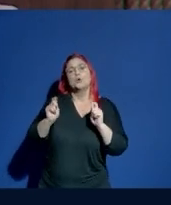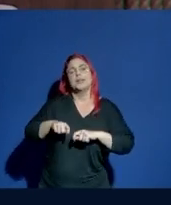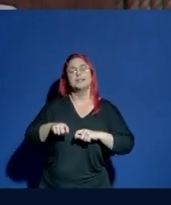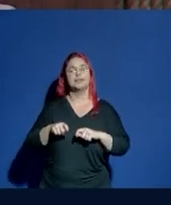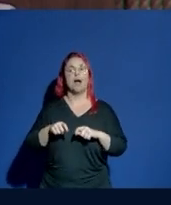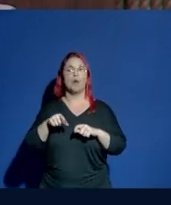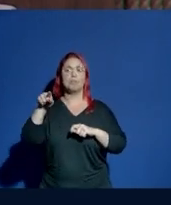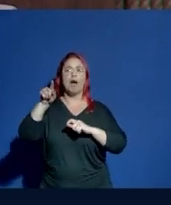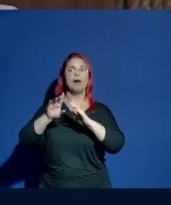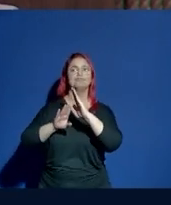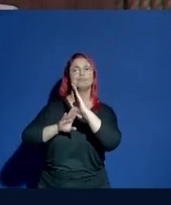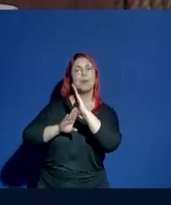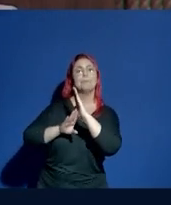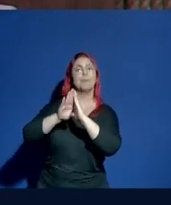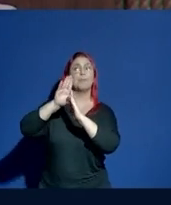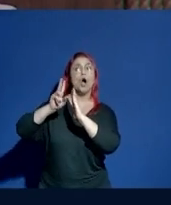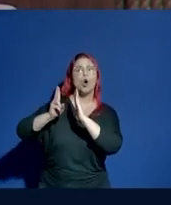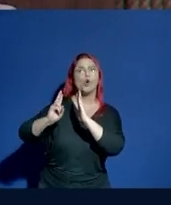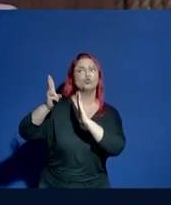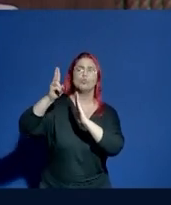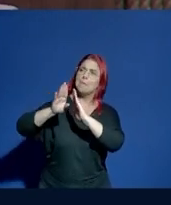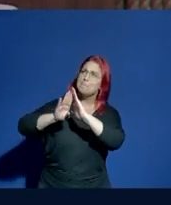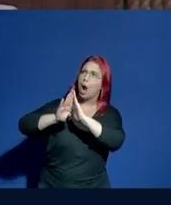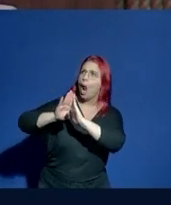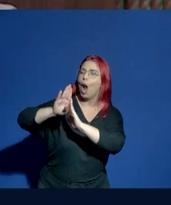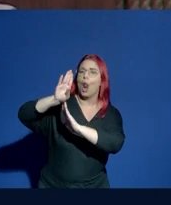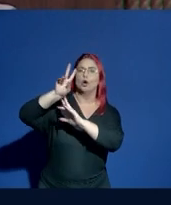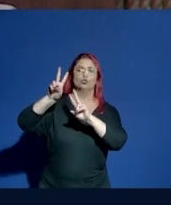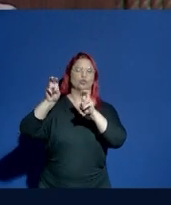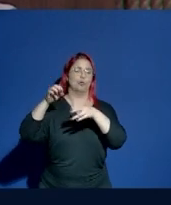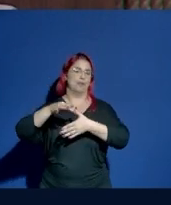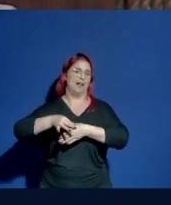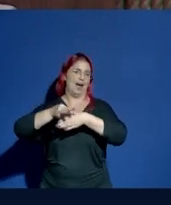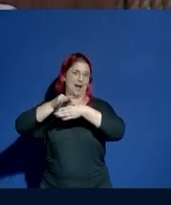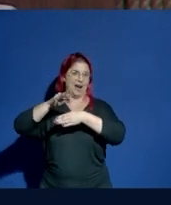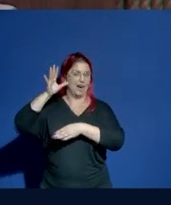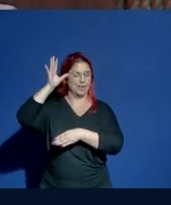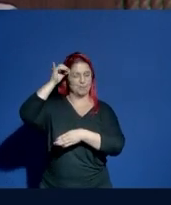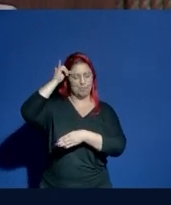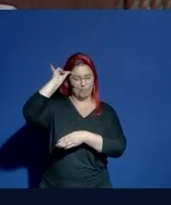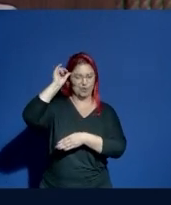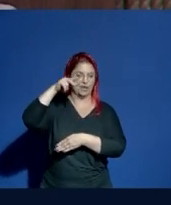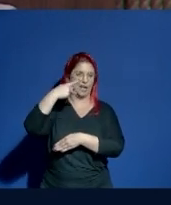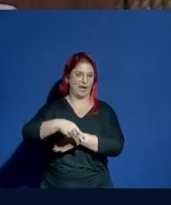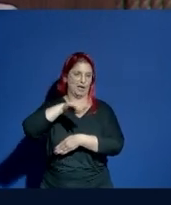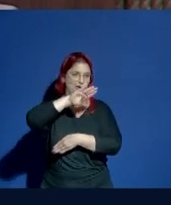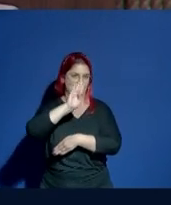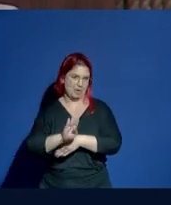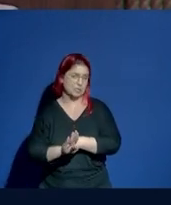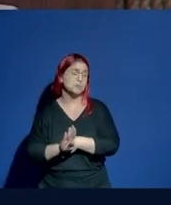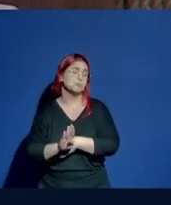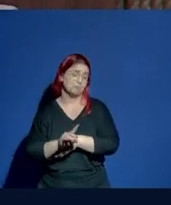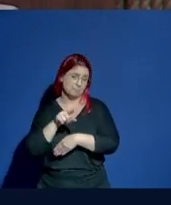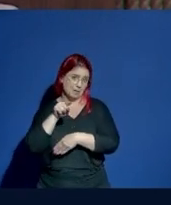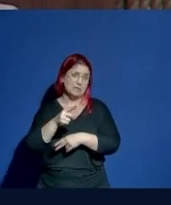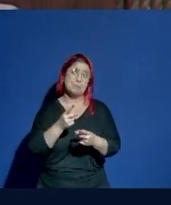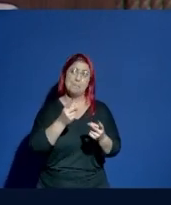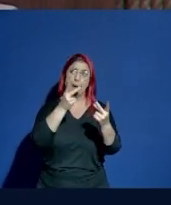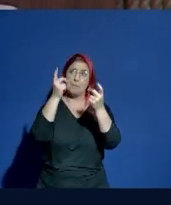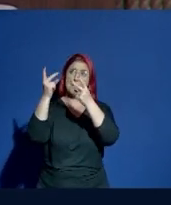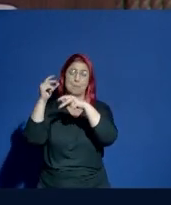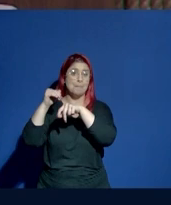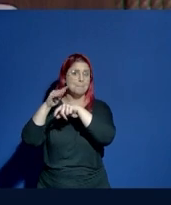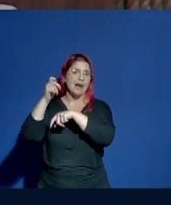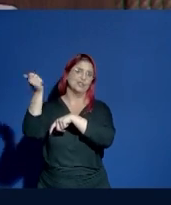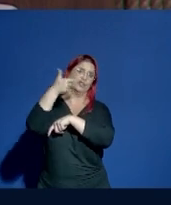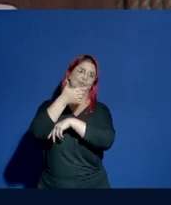para esse crescimento continuar acontecendo, né, da carne bovina brasileira, que acho que hoje atinge mais mercados do que